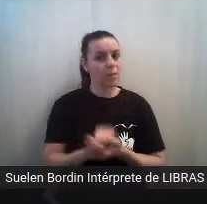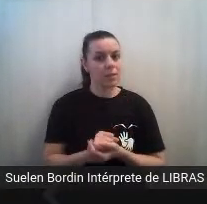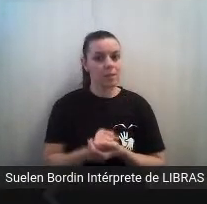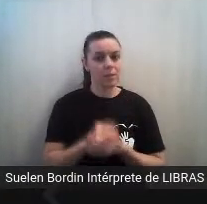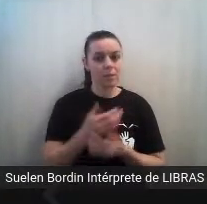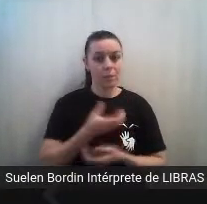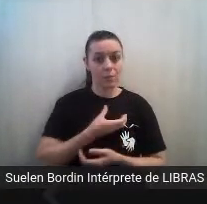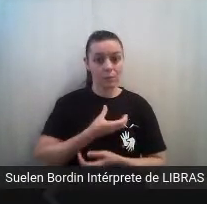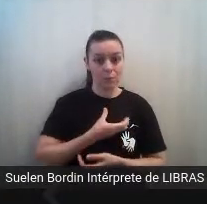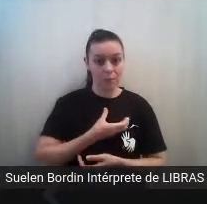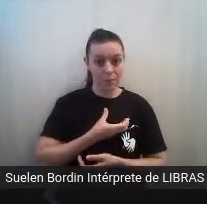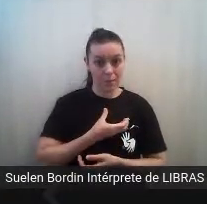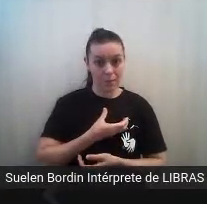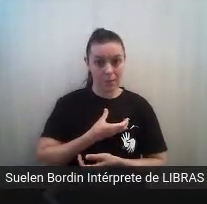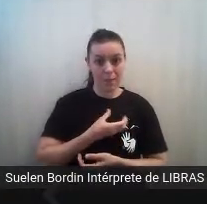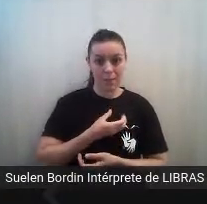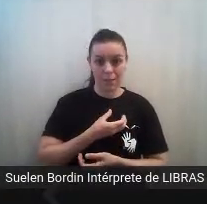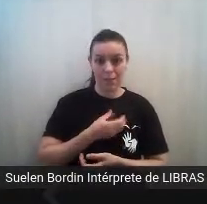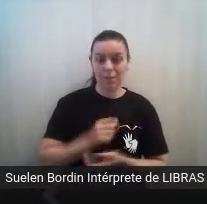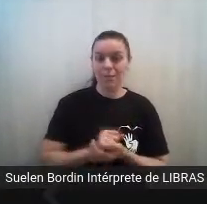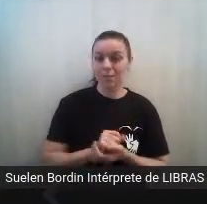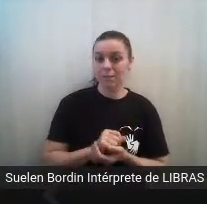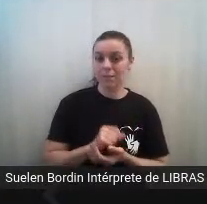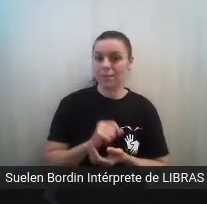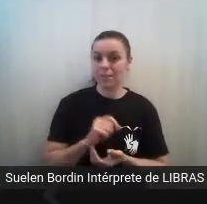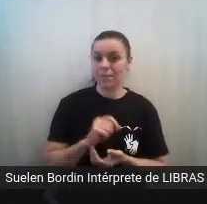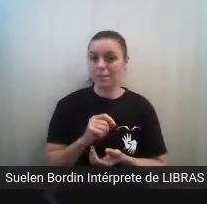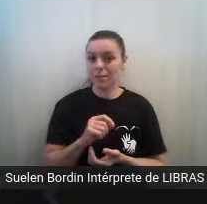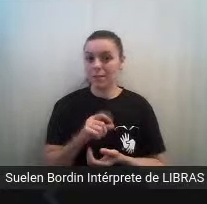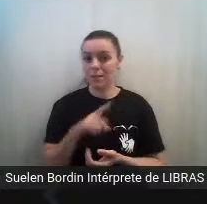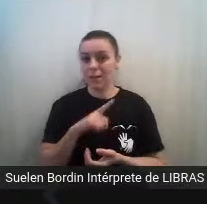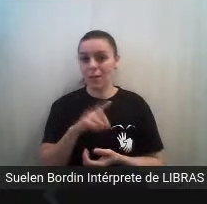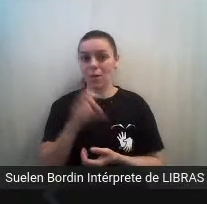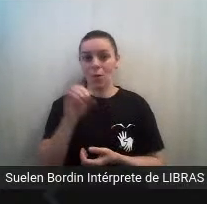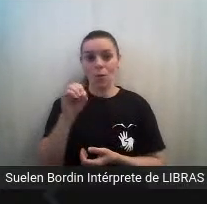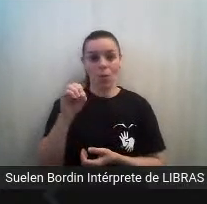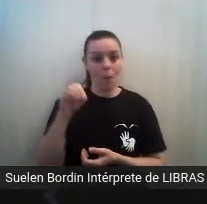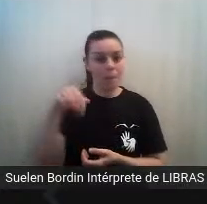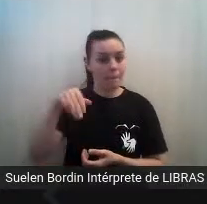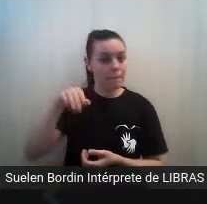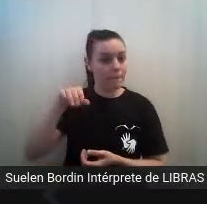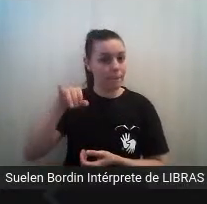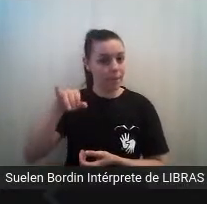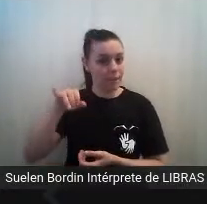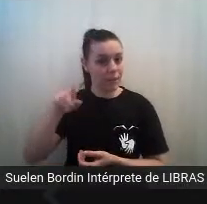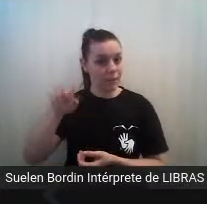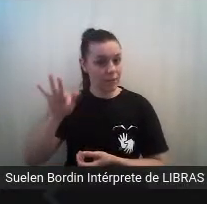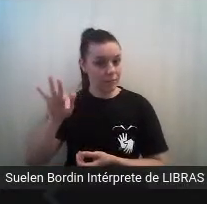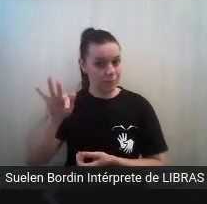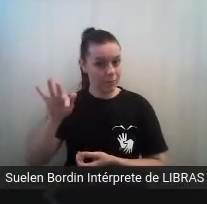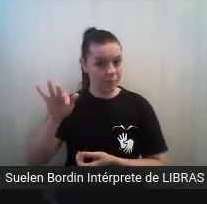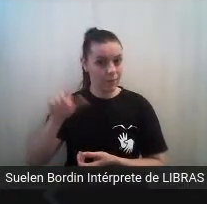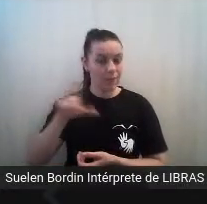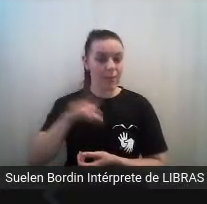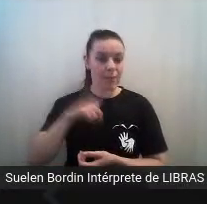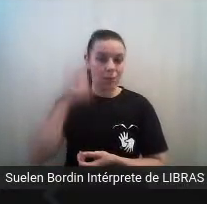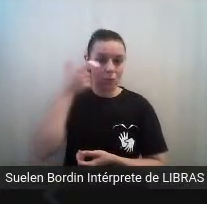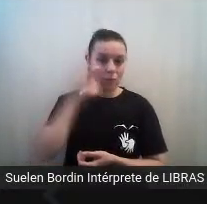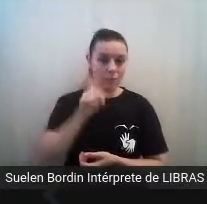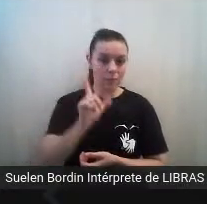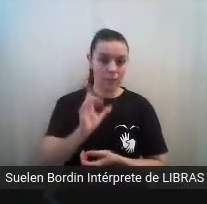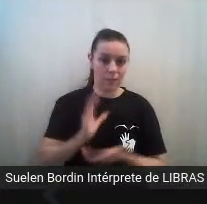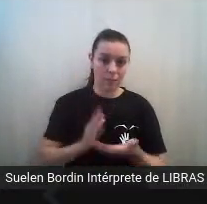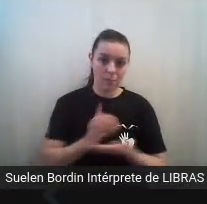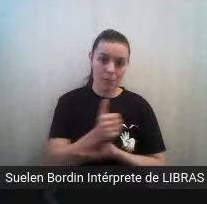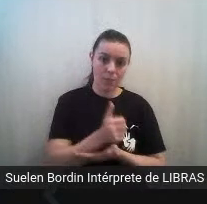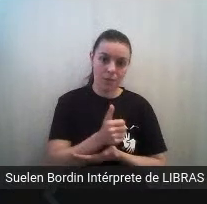nos medalhistas, inclusive medalhista OMIF, tá, já está conseguindo ali, se eu não me engano, o pessoal do